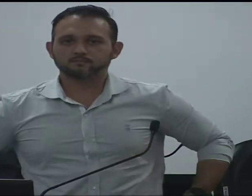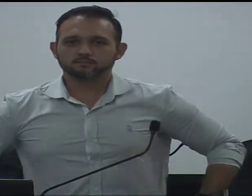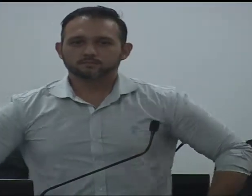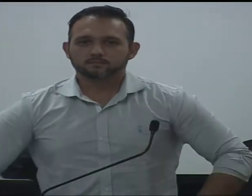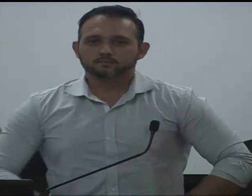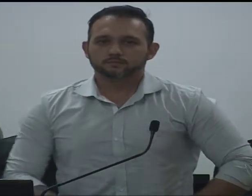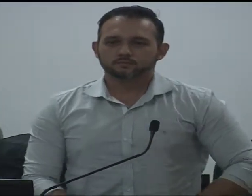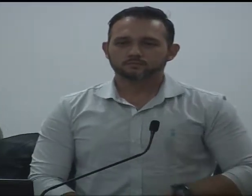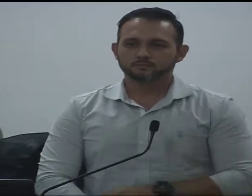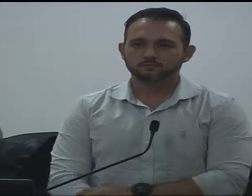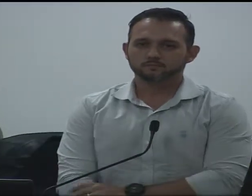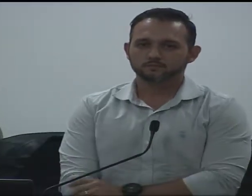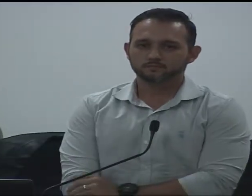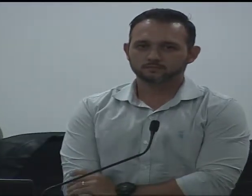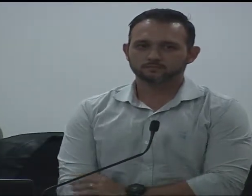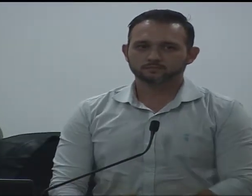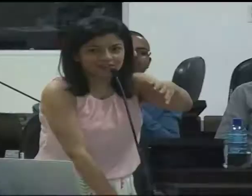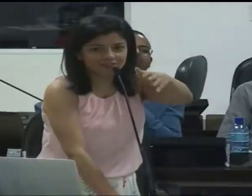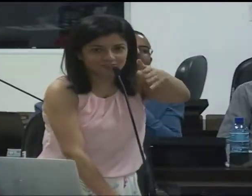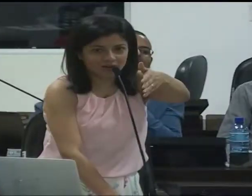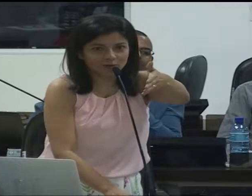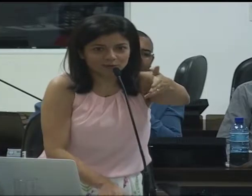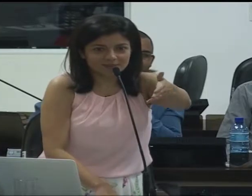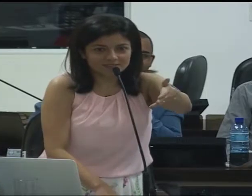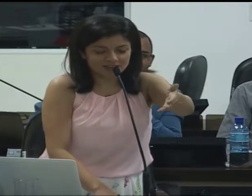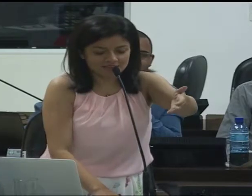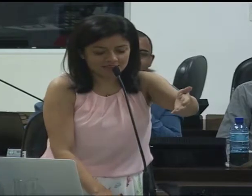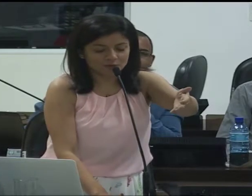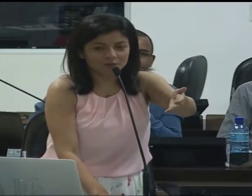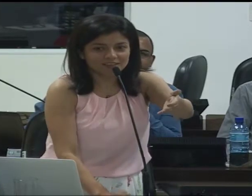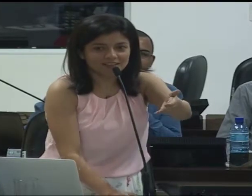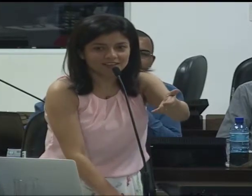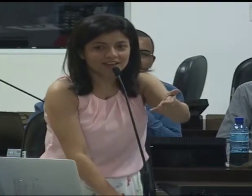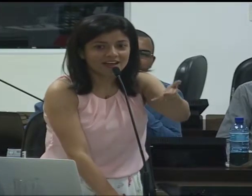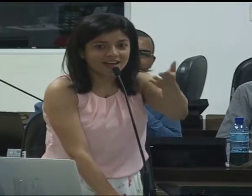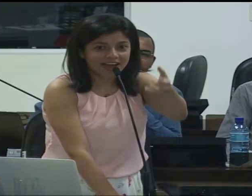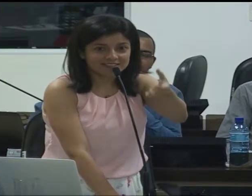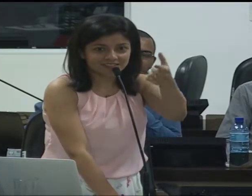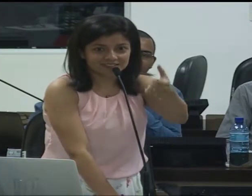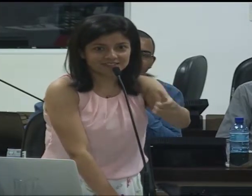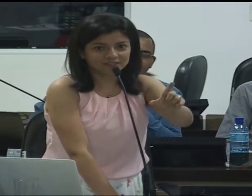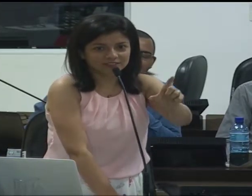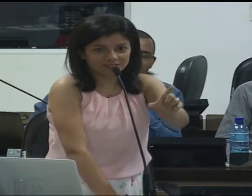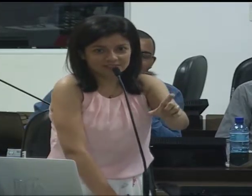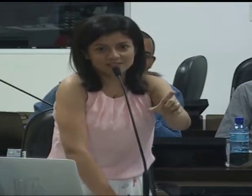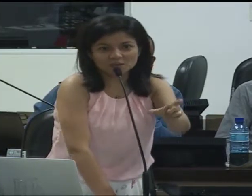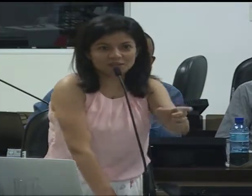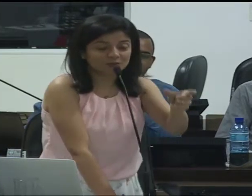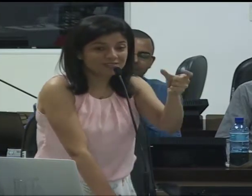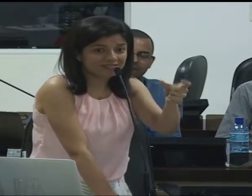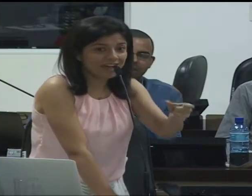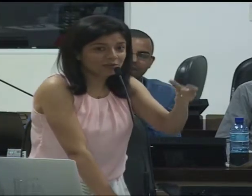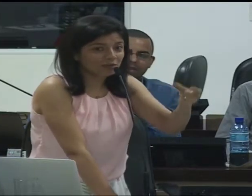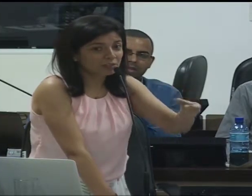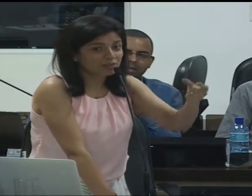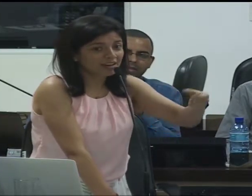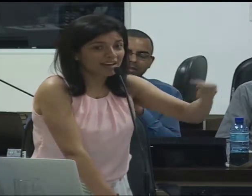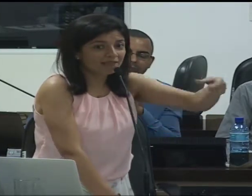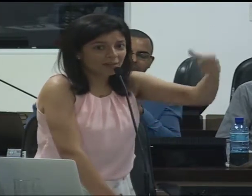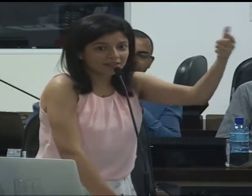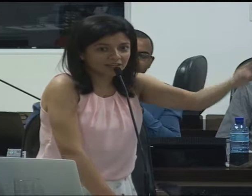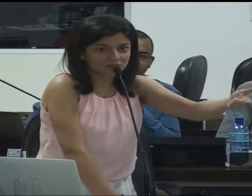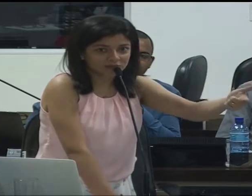me animando ouvi-lo discutir, porque foi realmente uma aula de economia, de ciências econômicas aqui. Essa questão da intervenção mínima do Estado enquanto